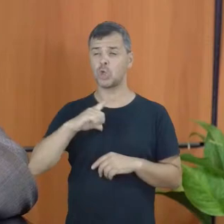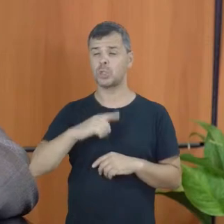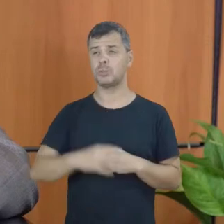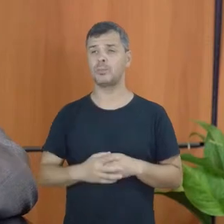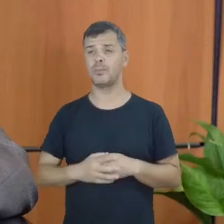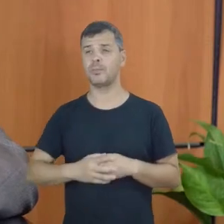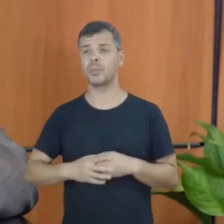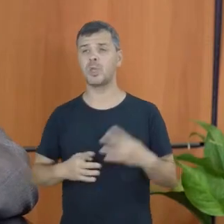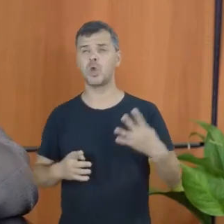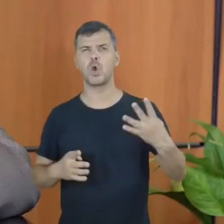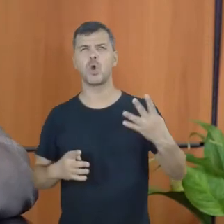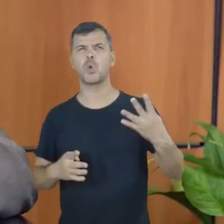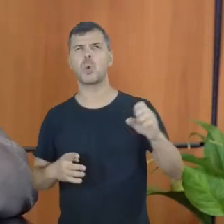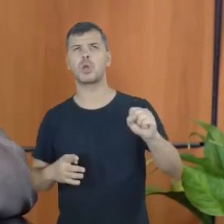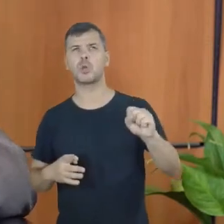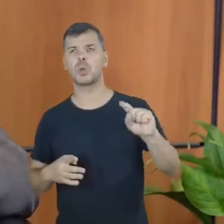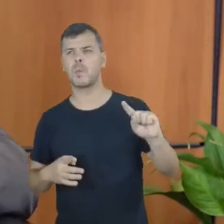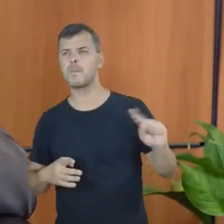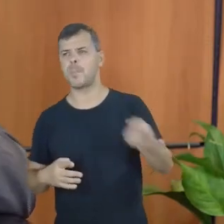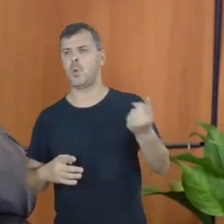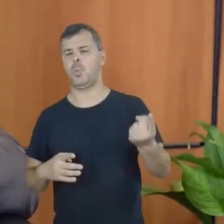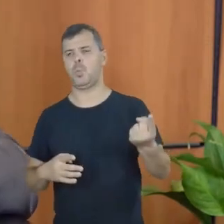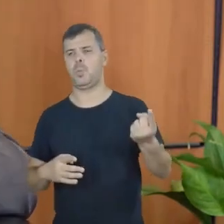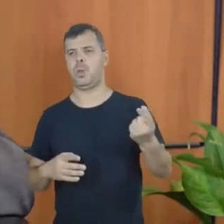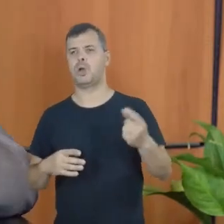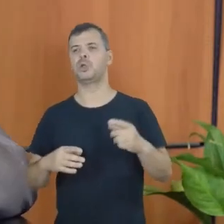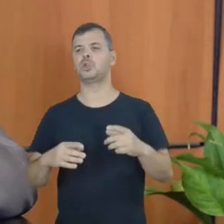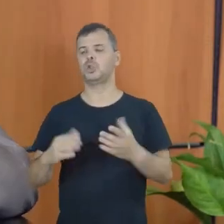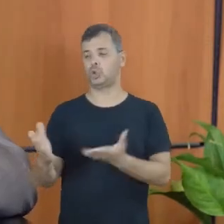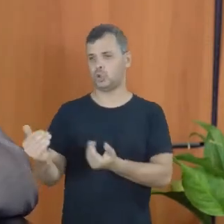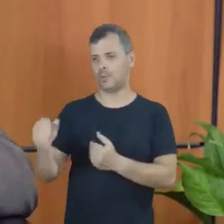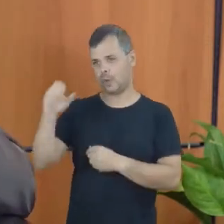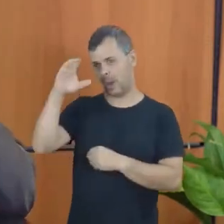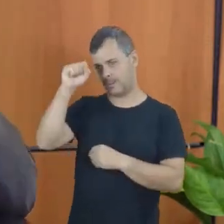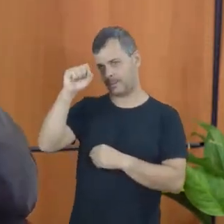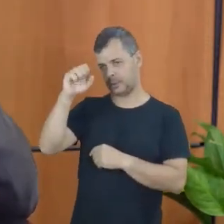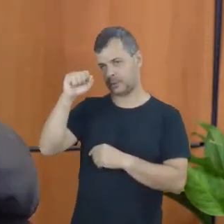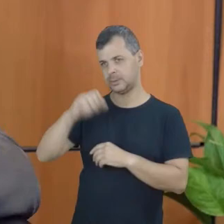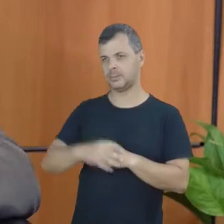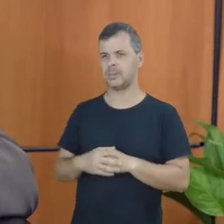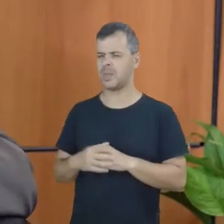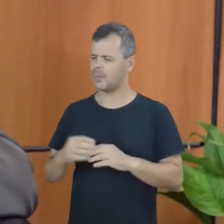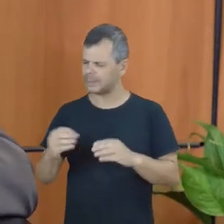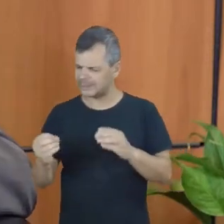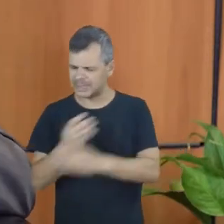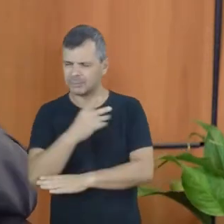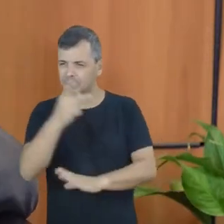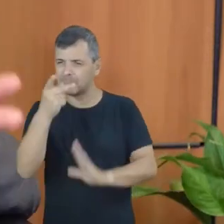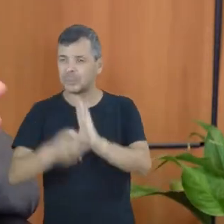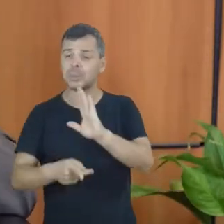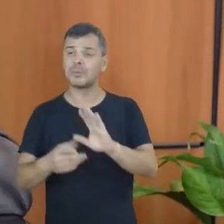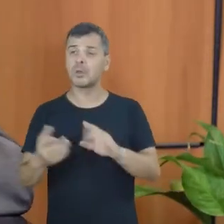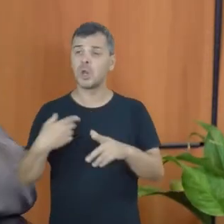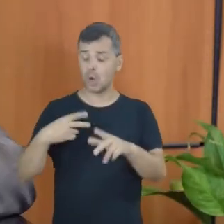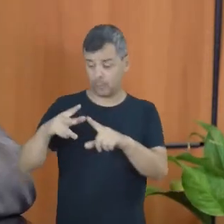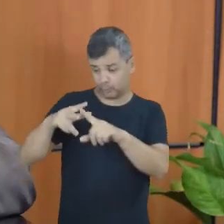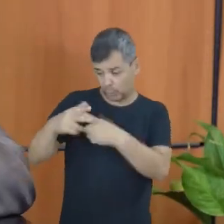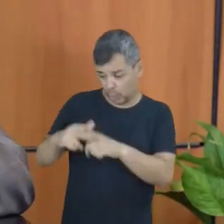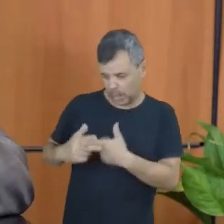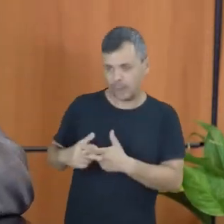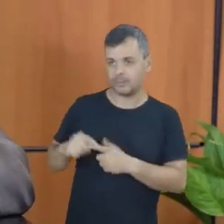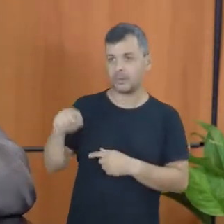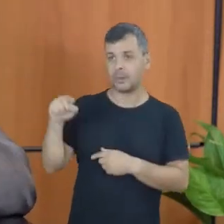tínhamos 48 mil aprendizes. Chegava a 50 mil. Nós reformulamos todo esse programa, agora estamos revisitando